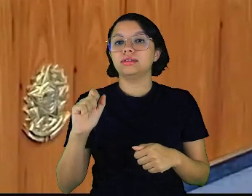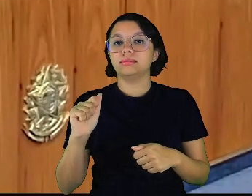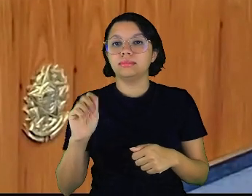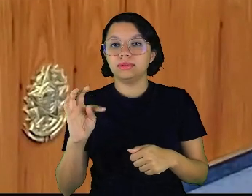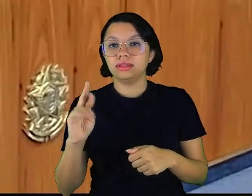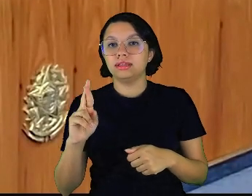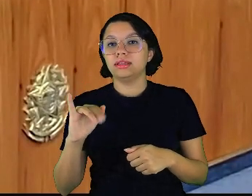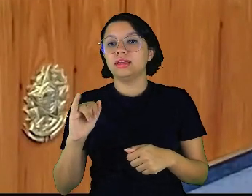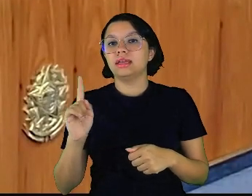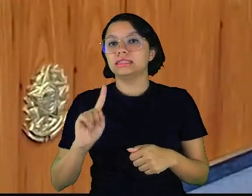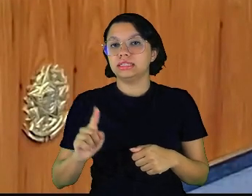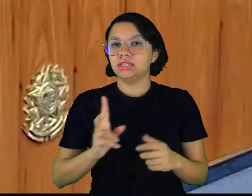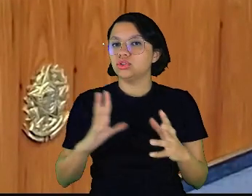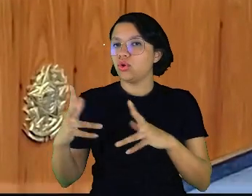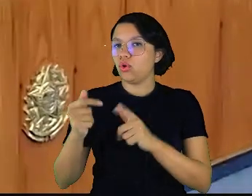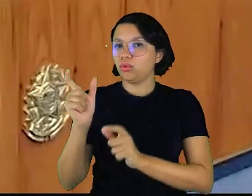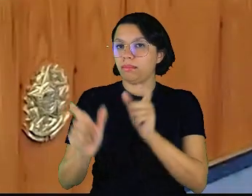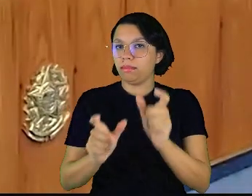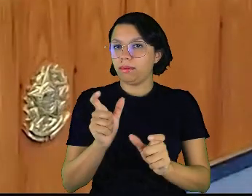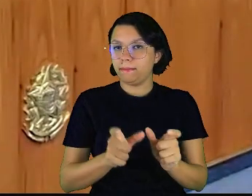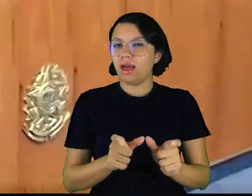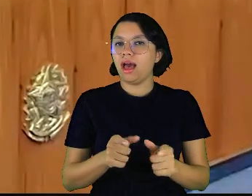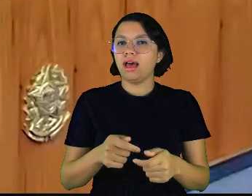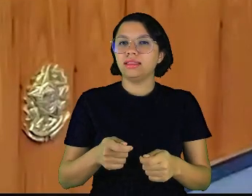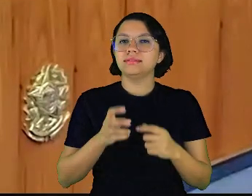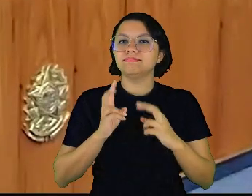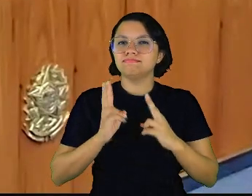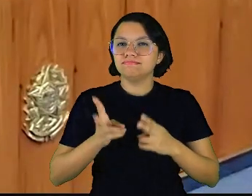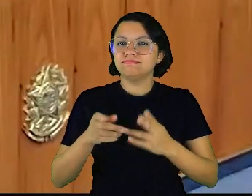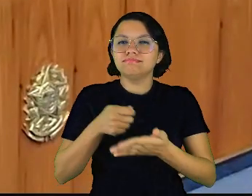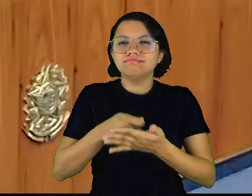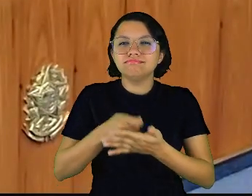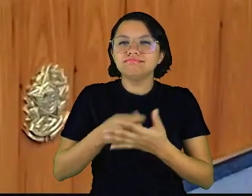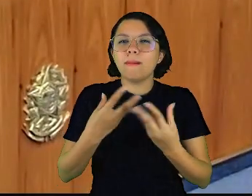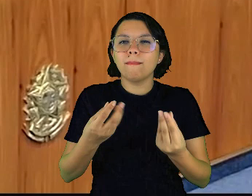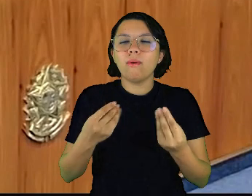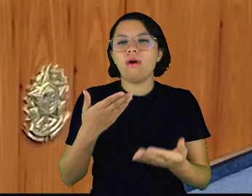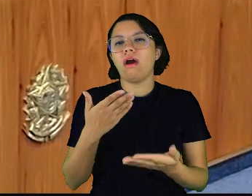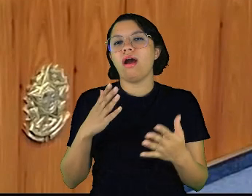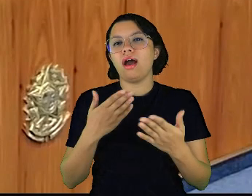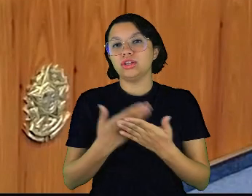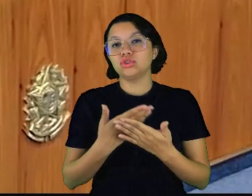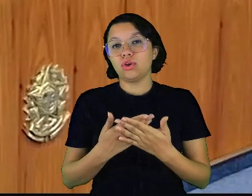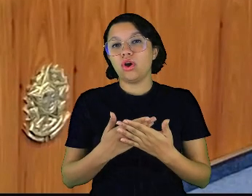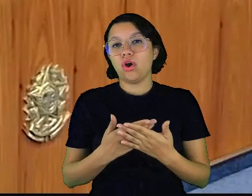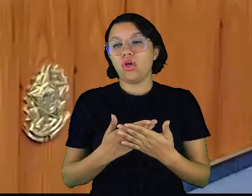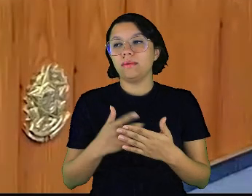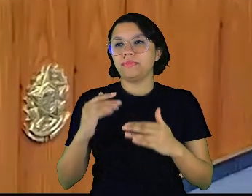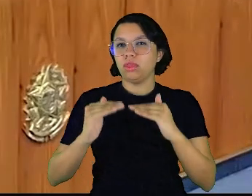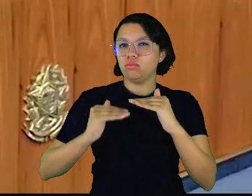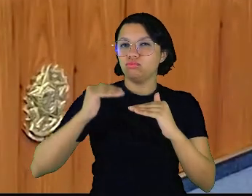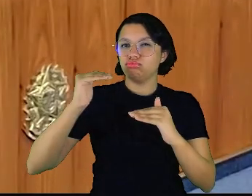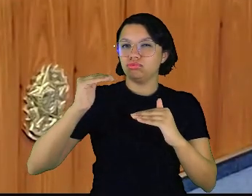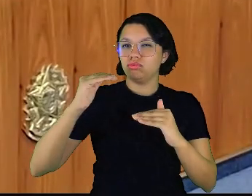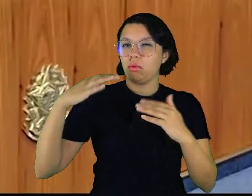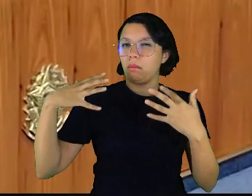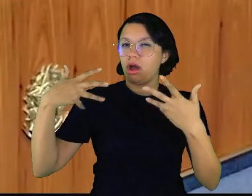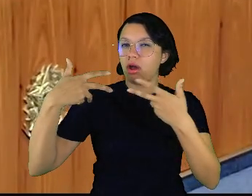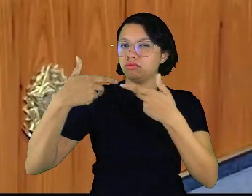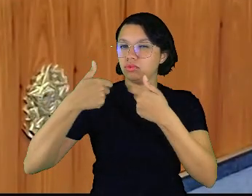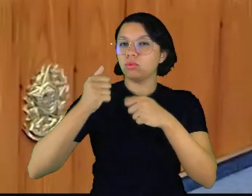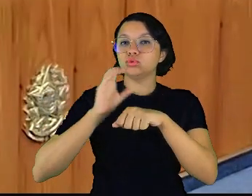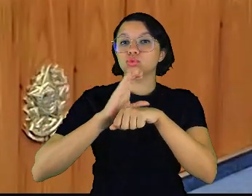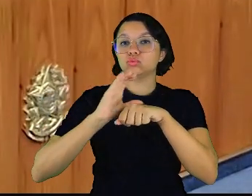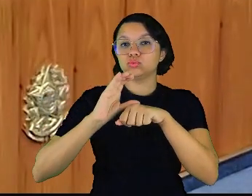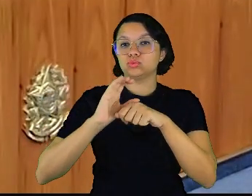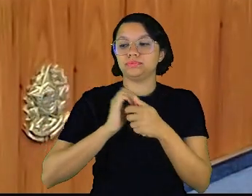eles têm se dedicado muito à escola. A escola tem um excelente nível, né, de cursos,